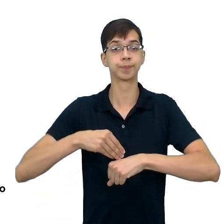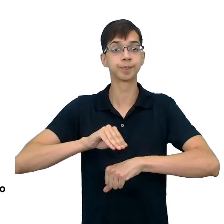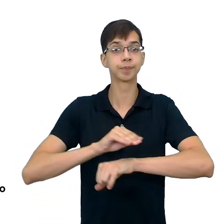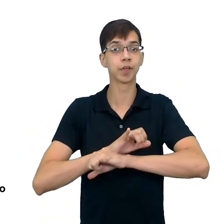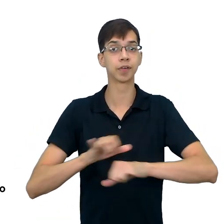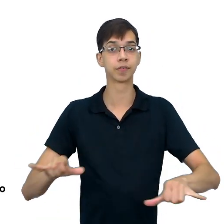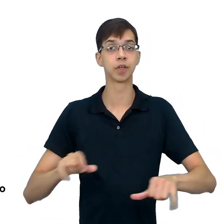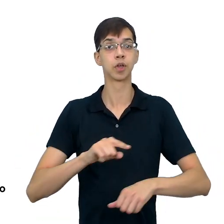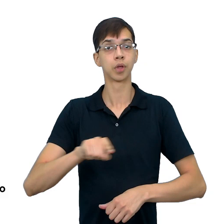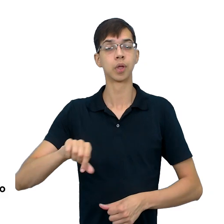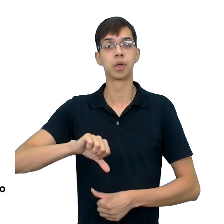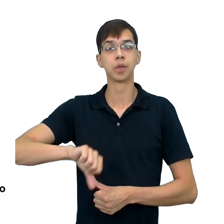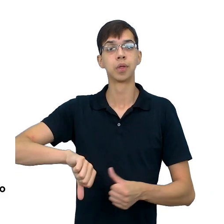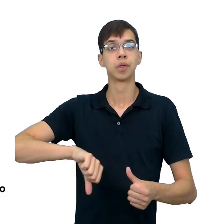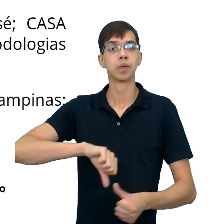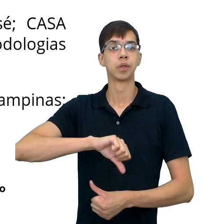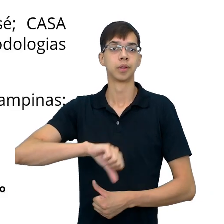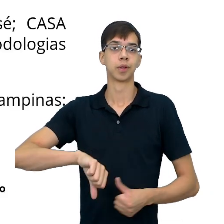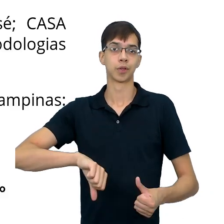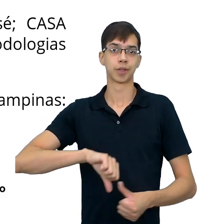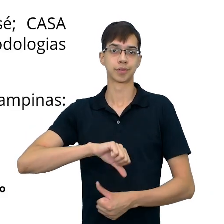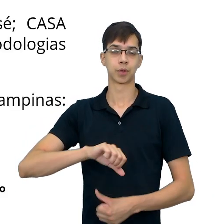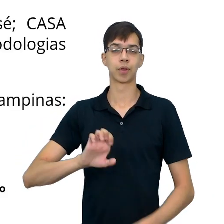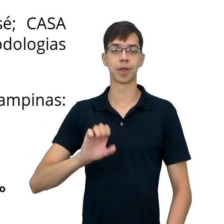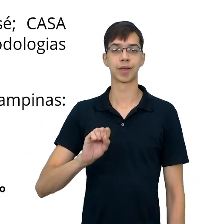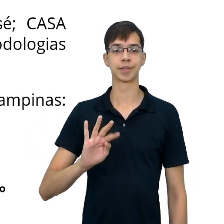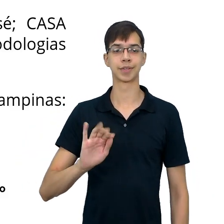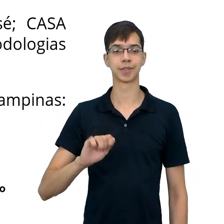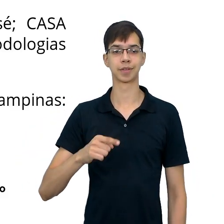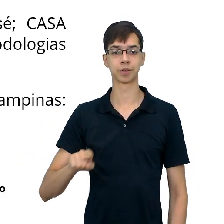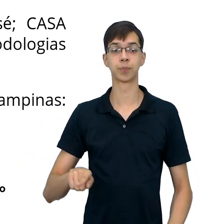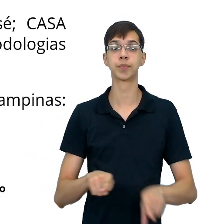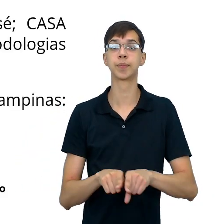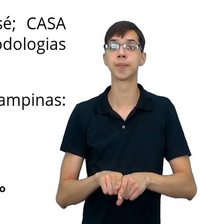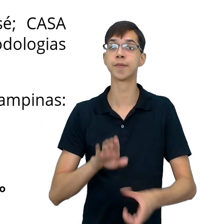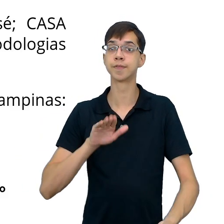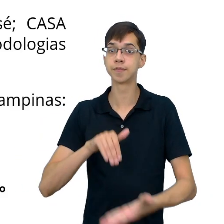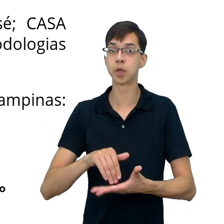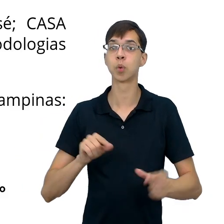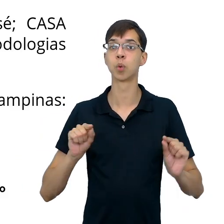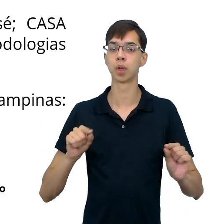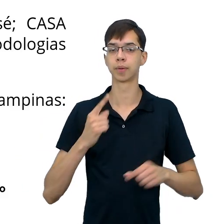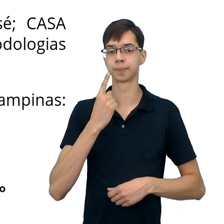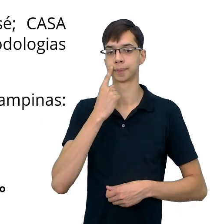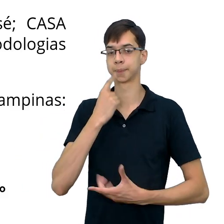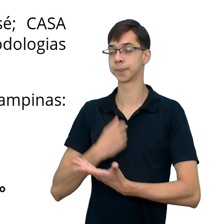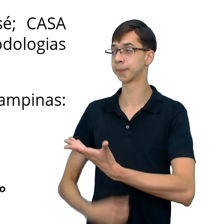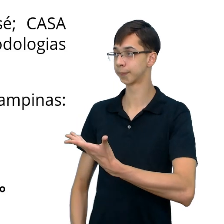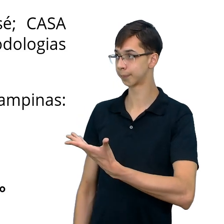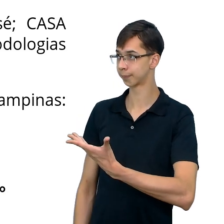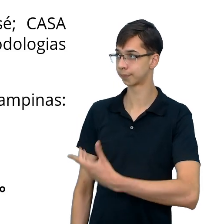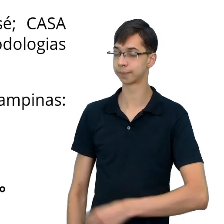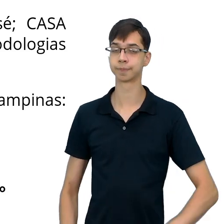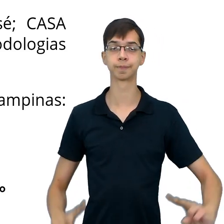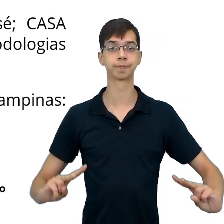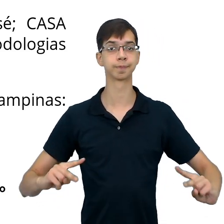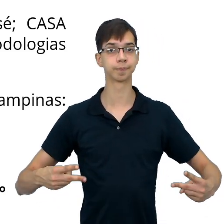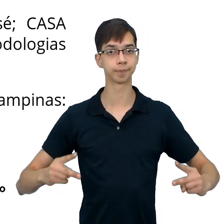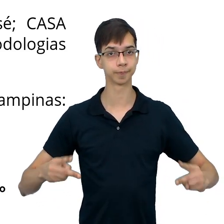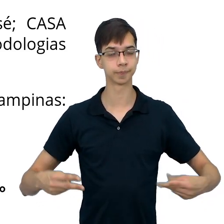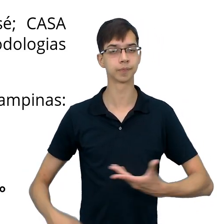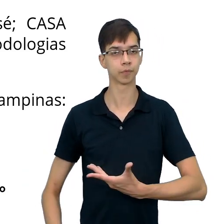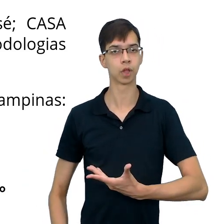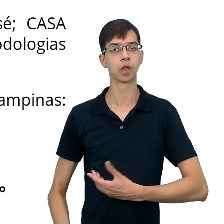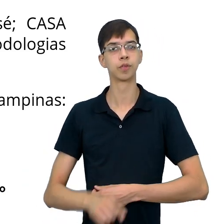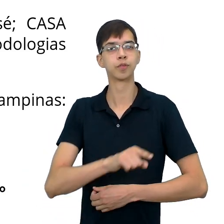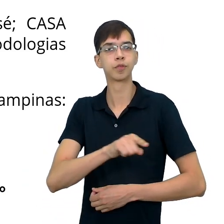a rotação por estações. E por fim, né, nós chegamos aí nas referências, né? Ao longo dessa formação aí nós